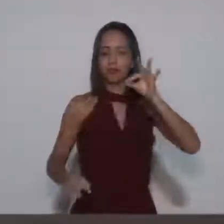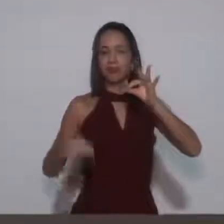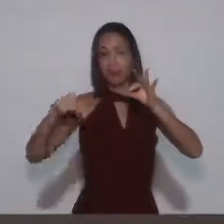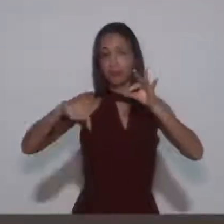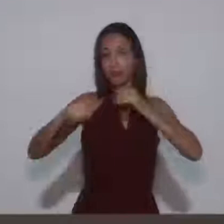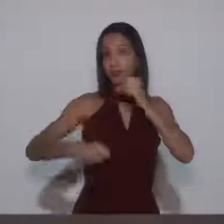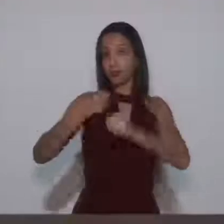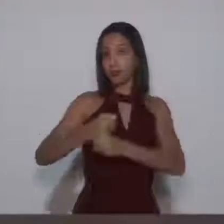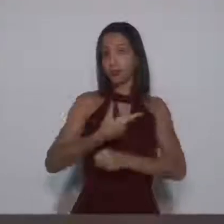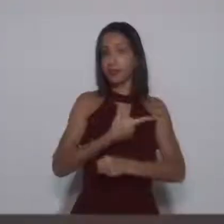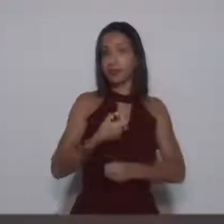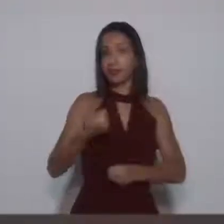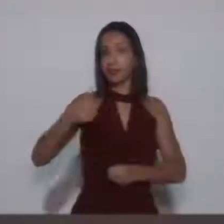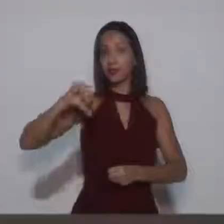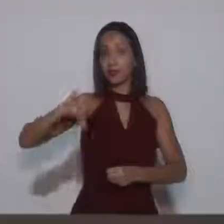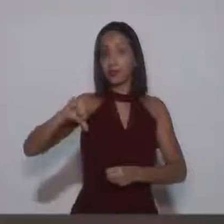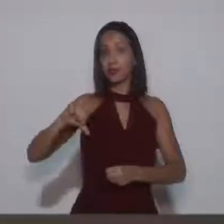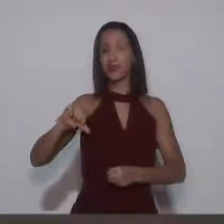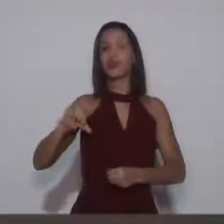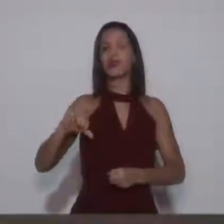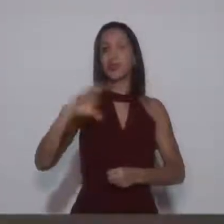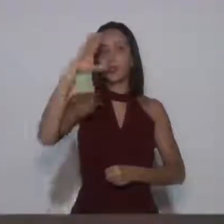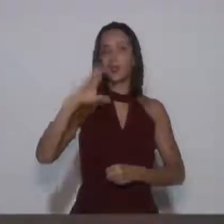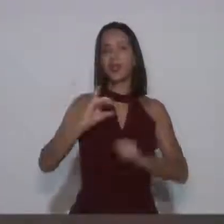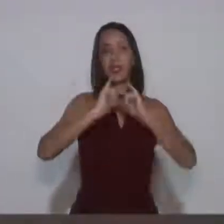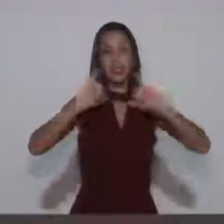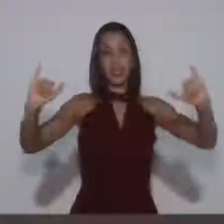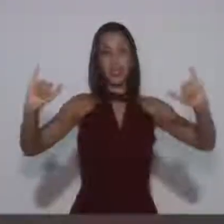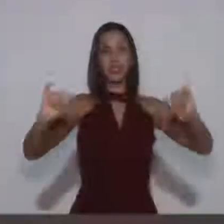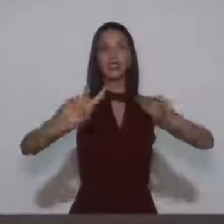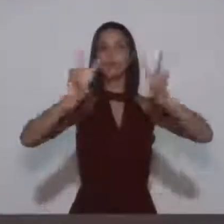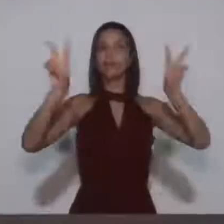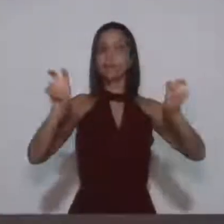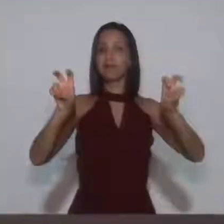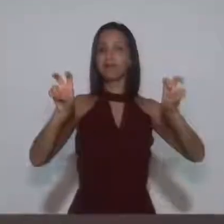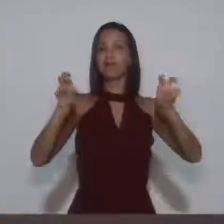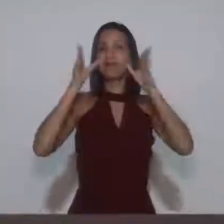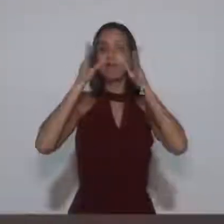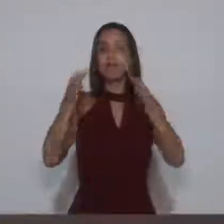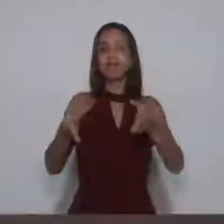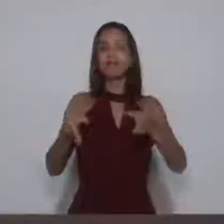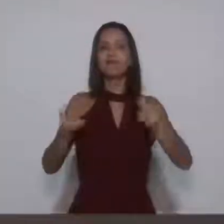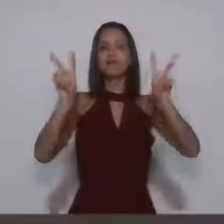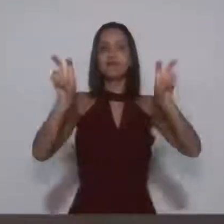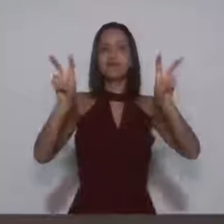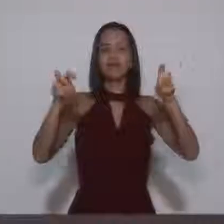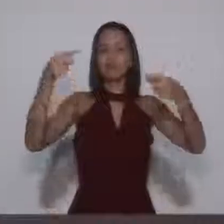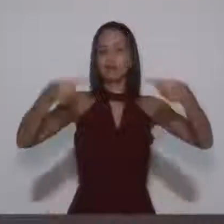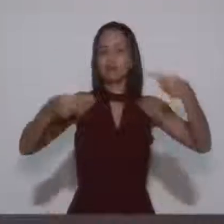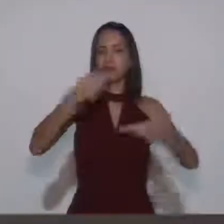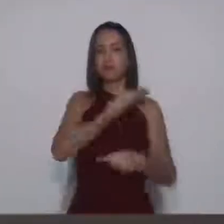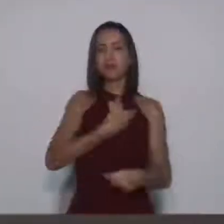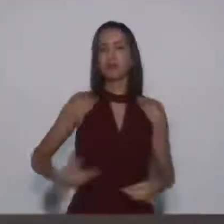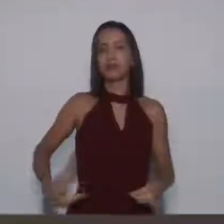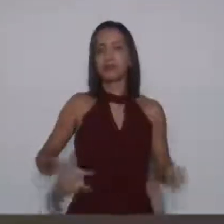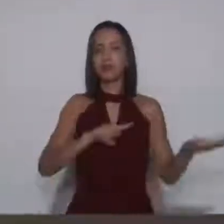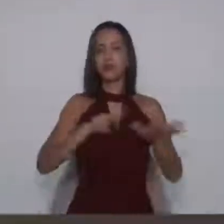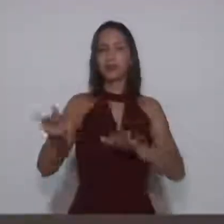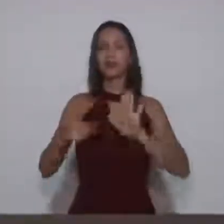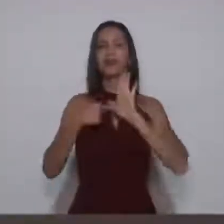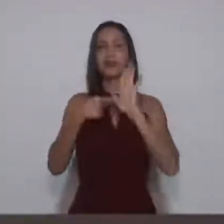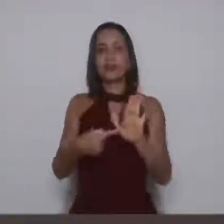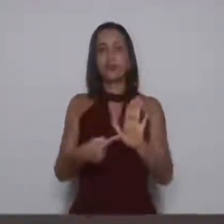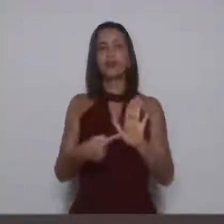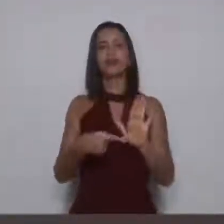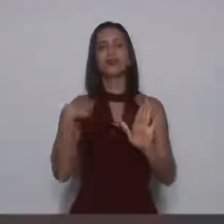ano, a campanha da Fraternidade, ela traz um tema específico falando sobre políticas públicas. E na semana que vem eu vou